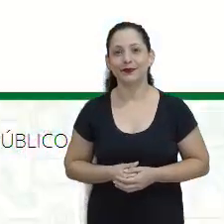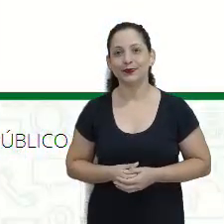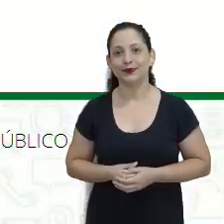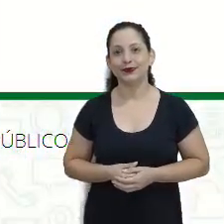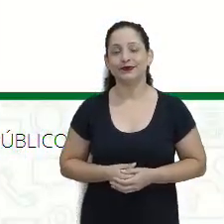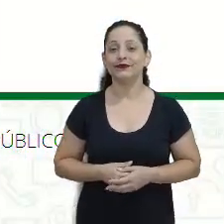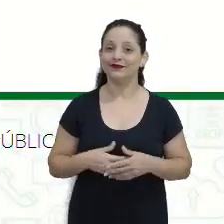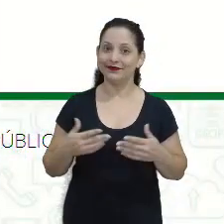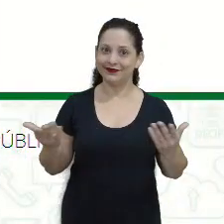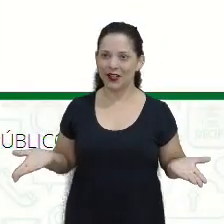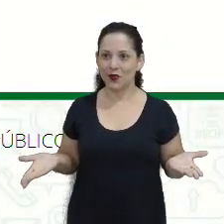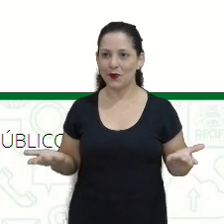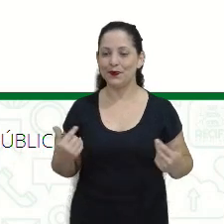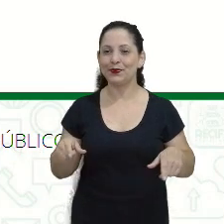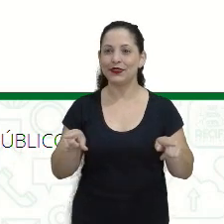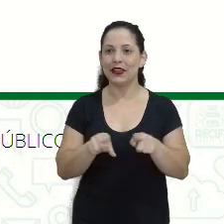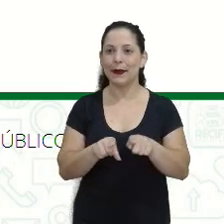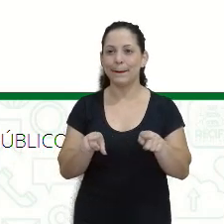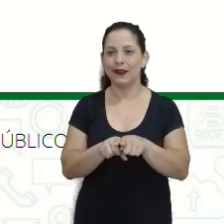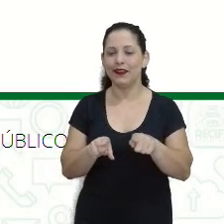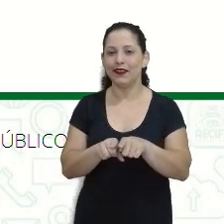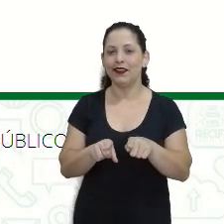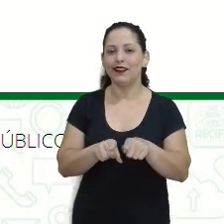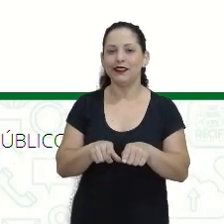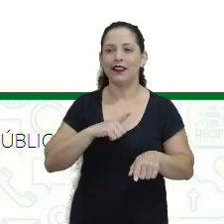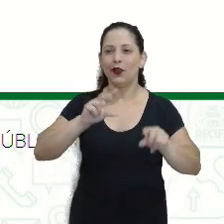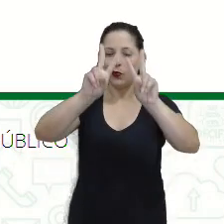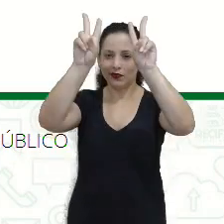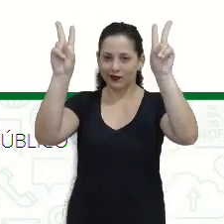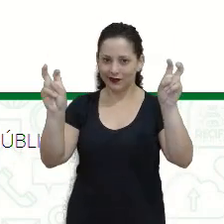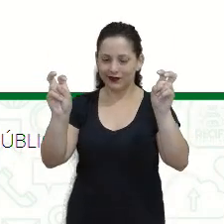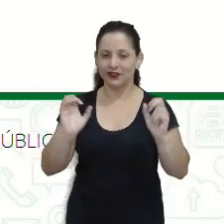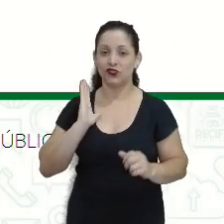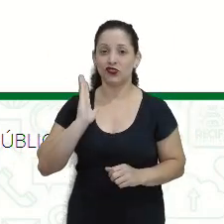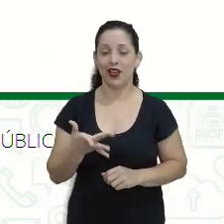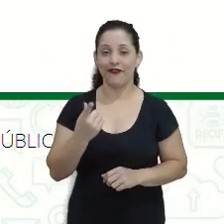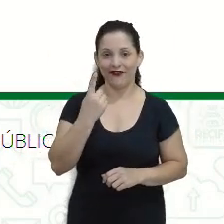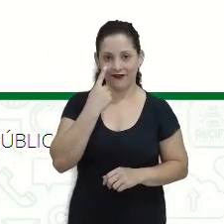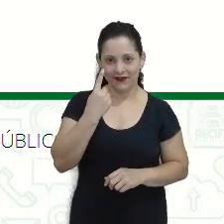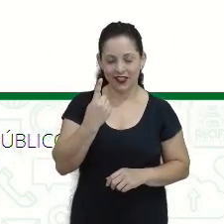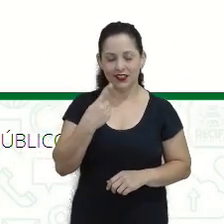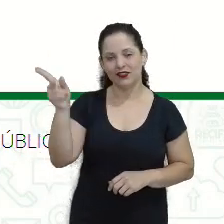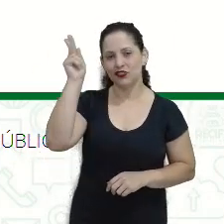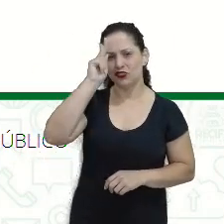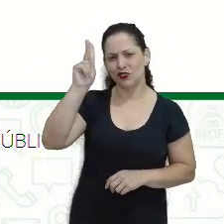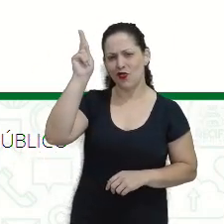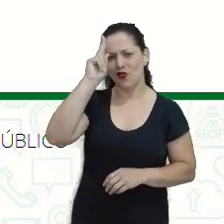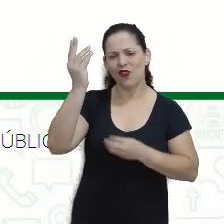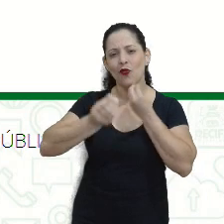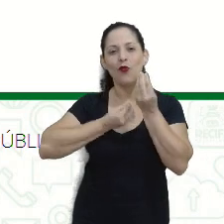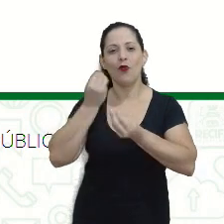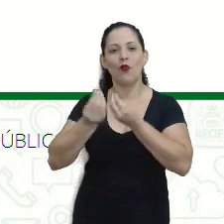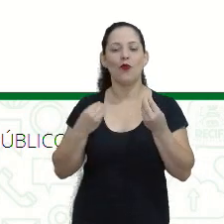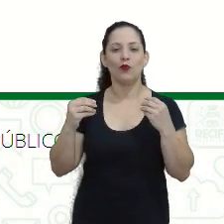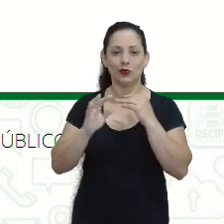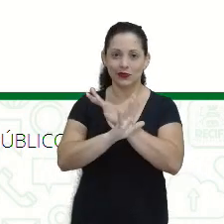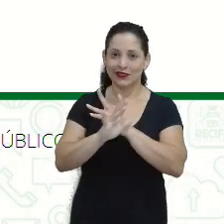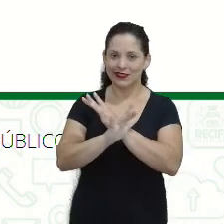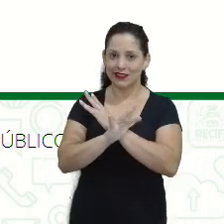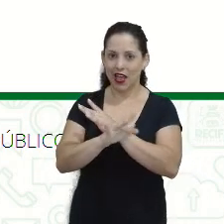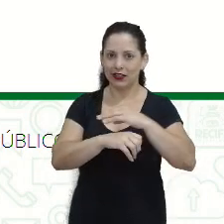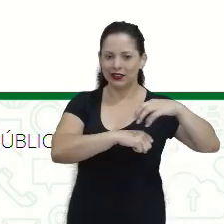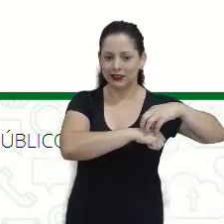Então, falar dela também, a gente já trouxe esse tema aqui, já vimos a história do transporte na nossa cidade.